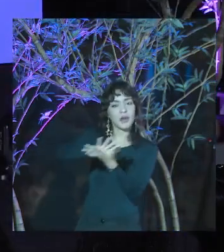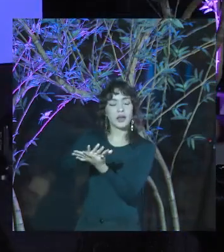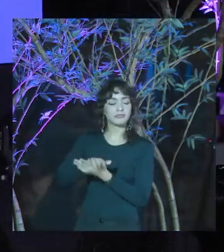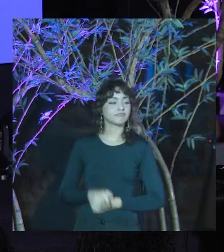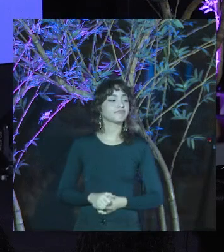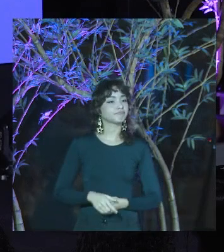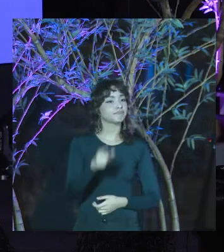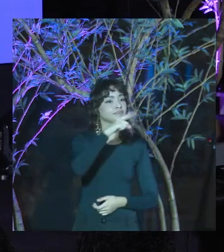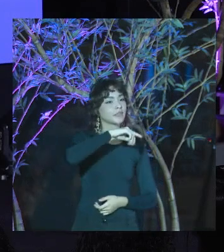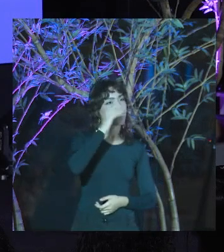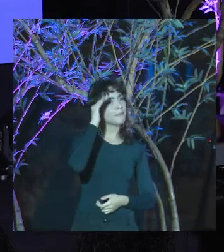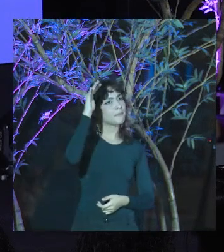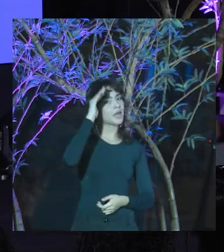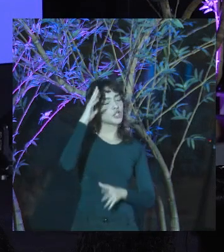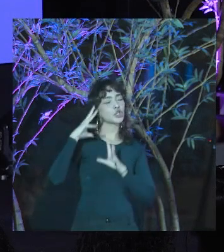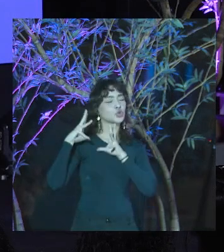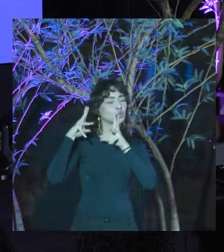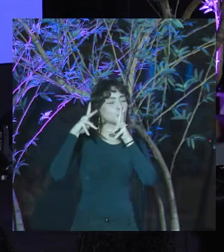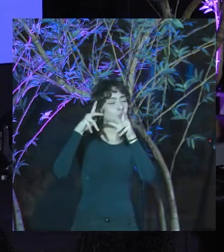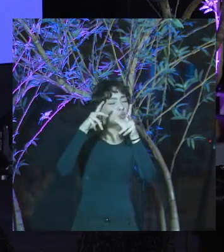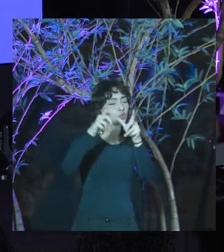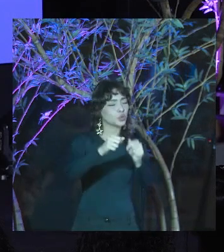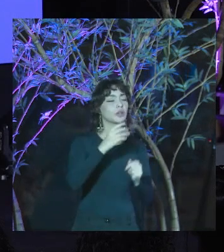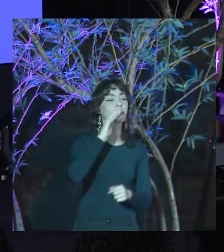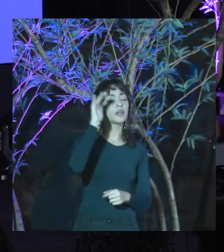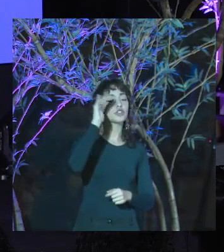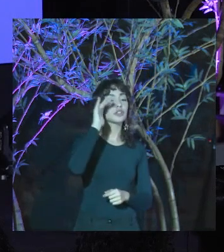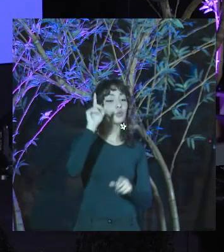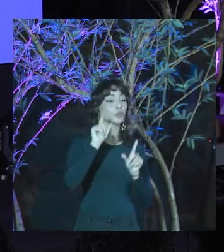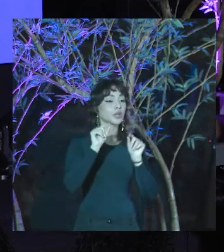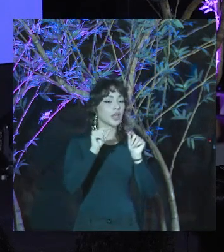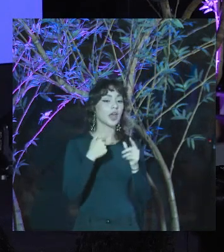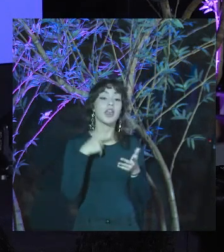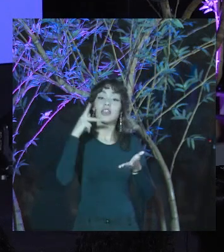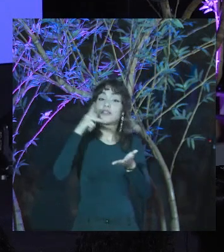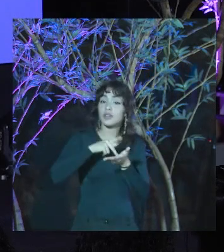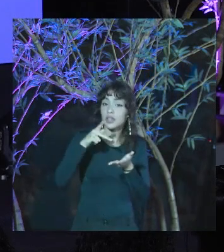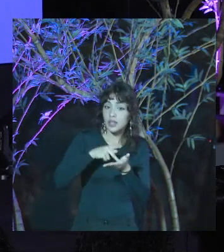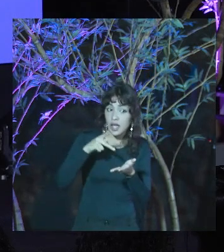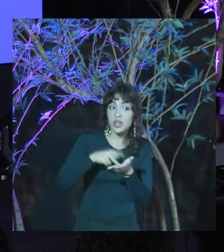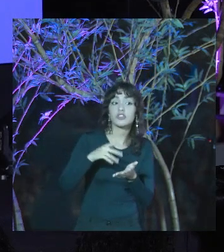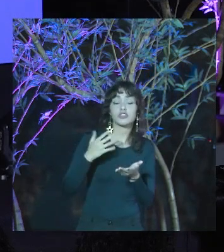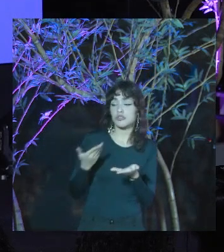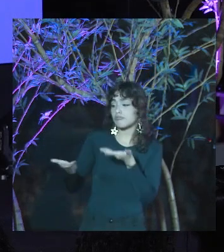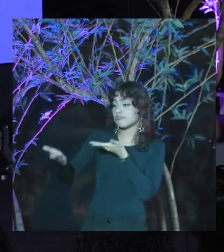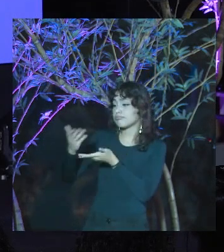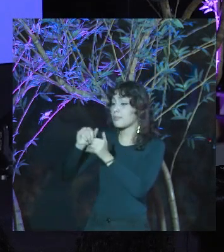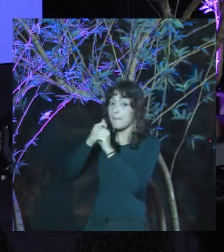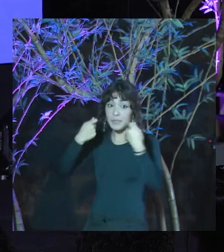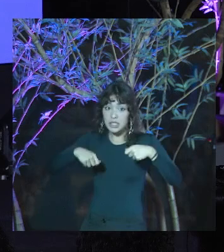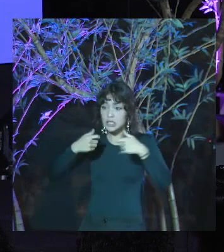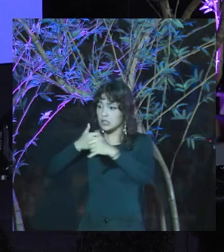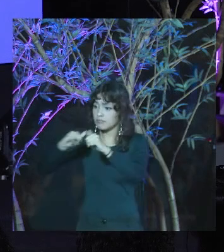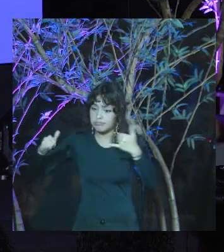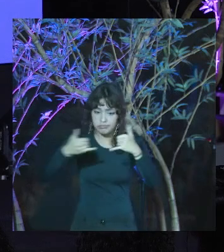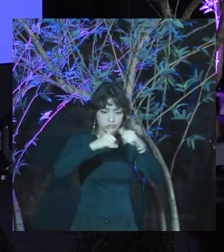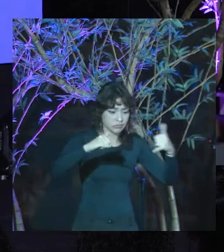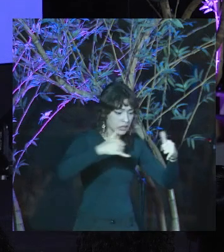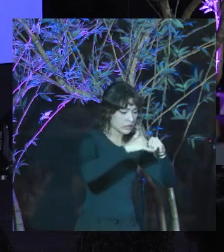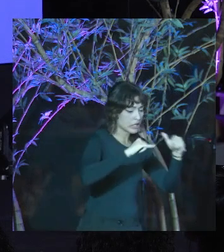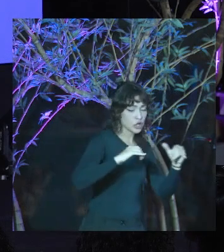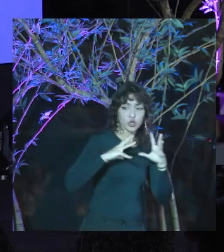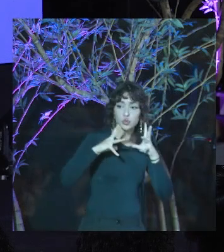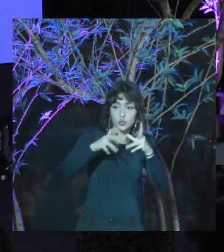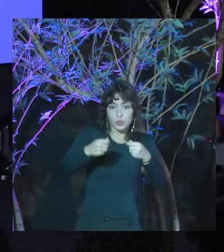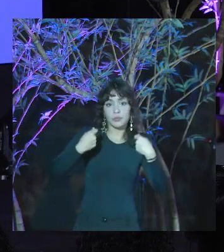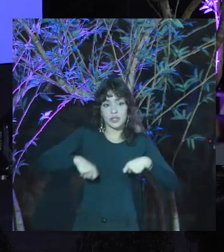contei para vocês agora, e só imaginem o seguinte: na verdade, a gente convive com a eletricidade para tudo que a gente faz. Aqueles robôs que a gente